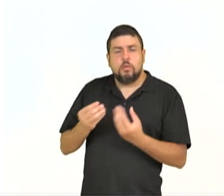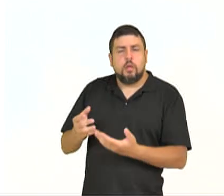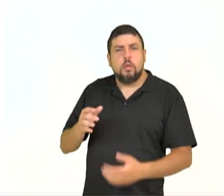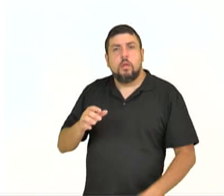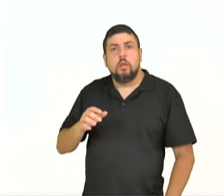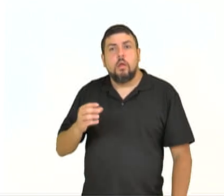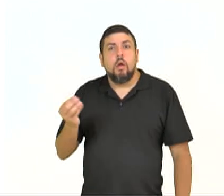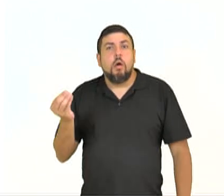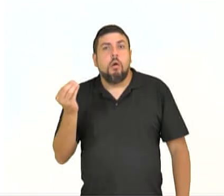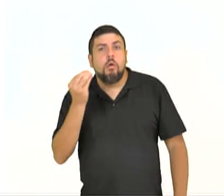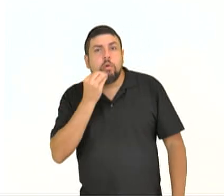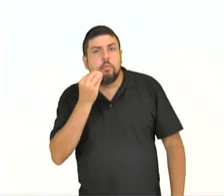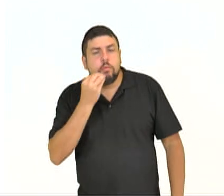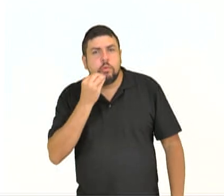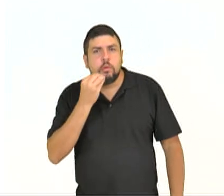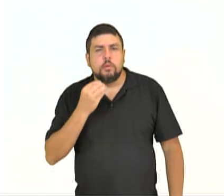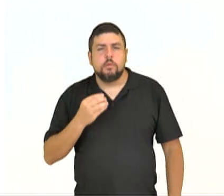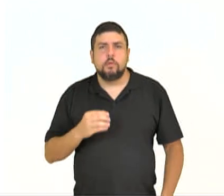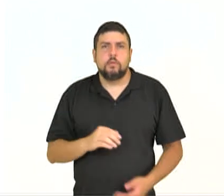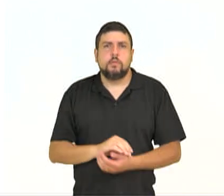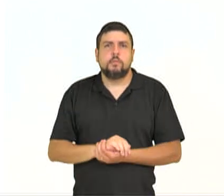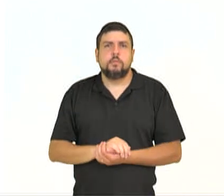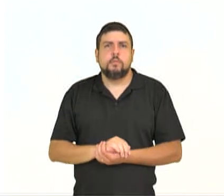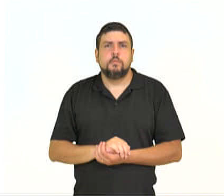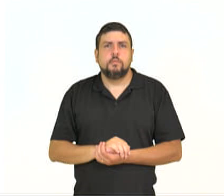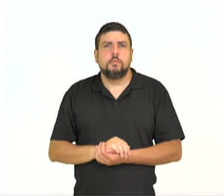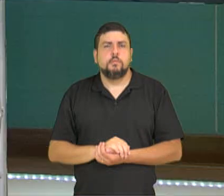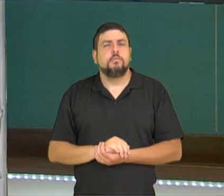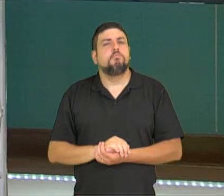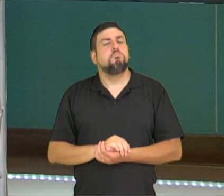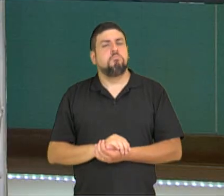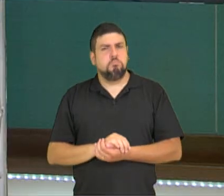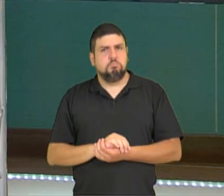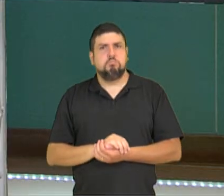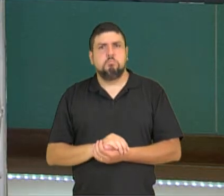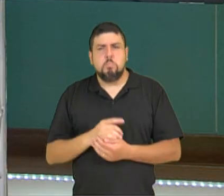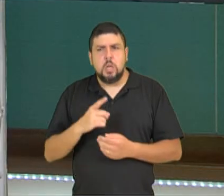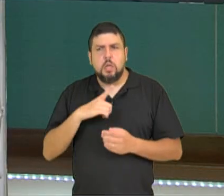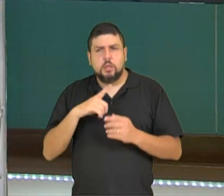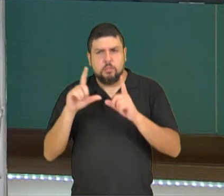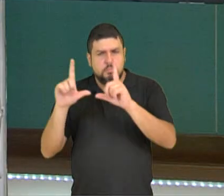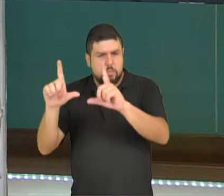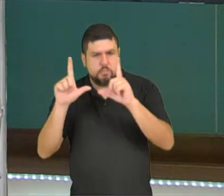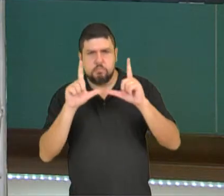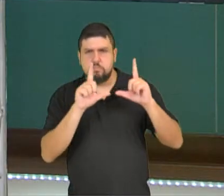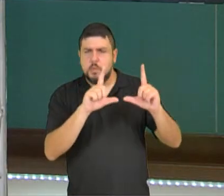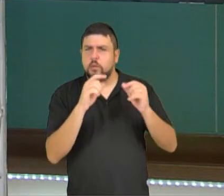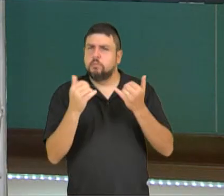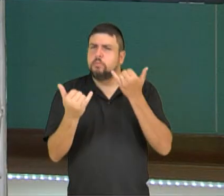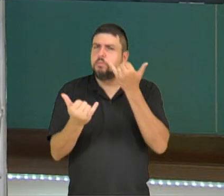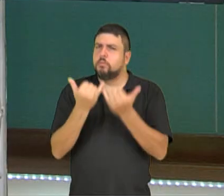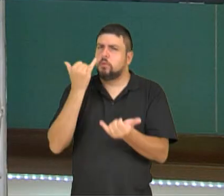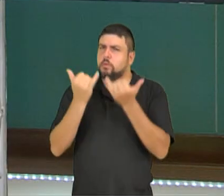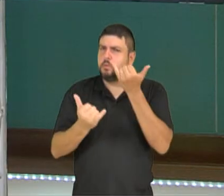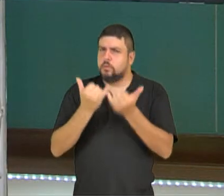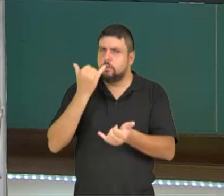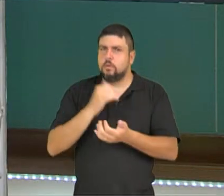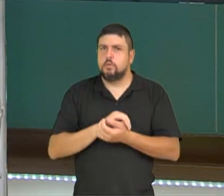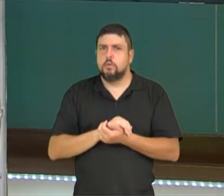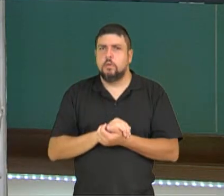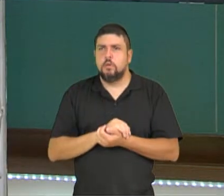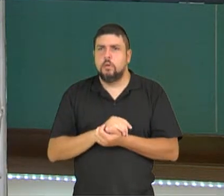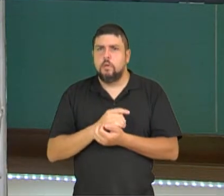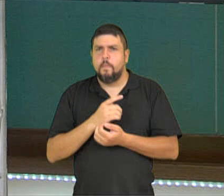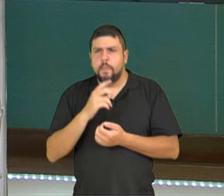Veja só, é um cartaz que tem uma relação idêntica, né, com o anterior. Nós temos a mesma ideia, temos até